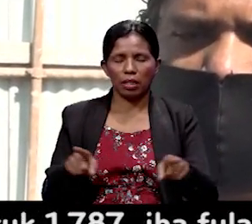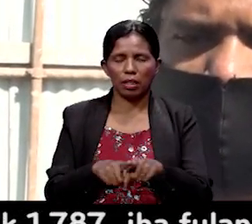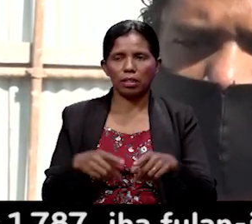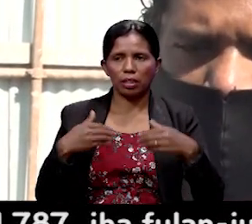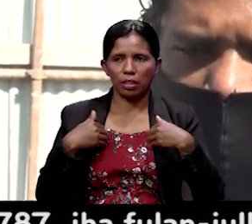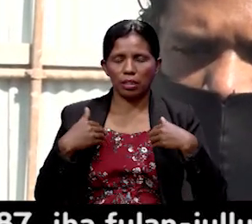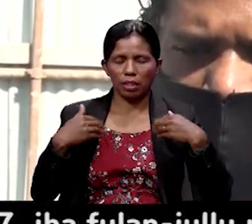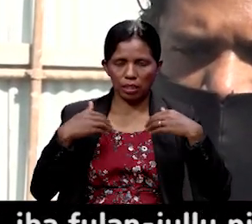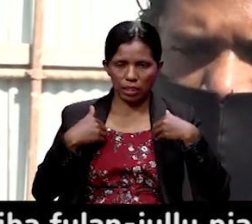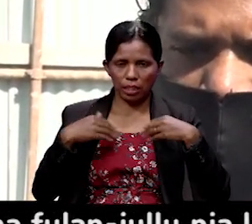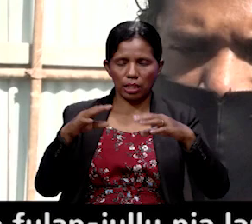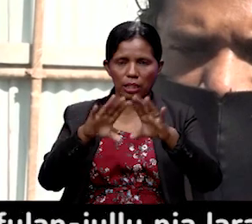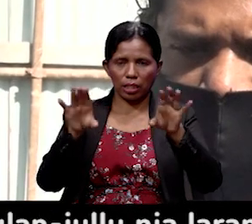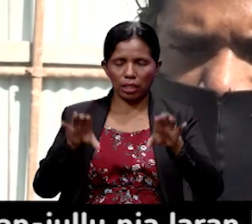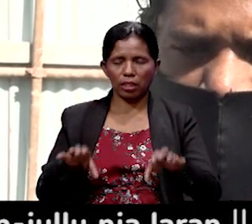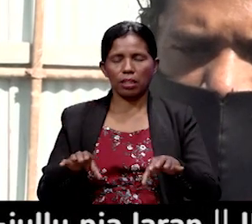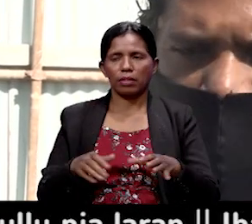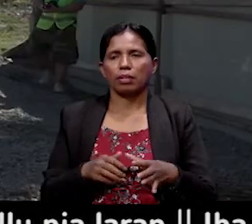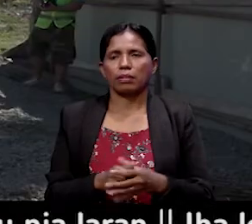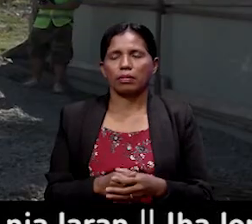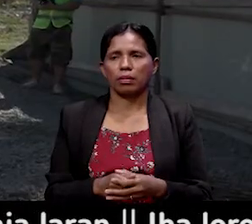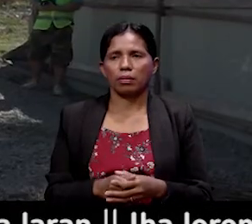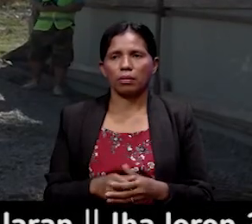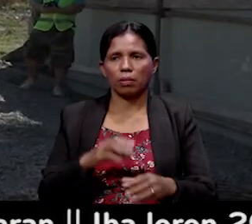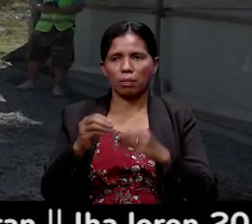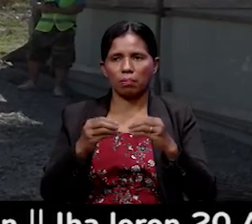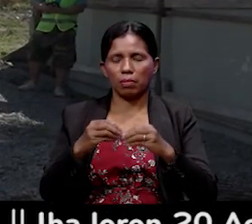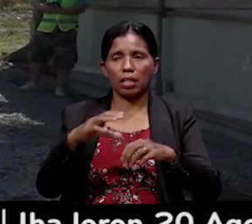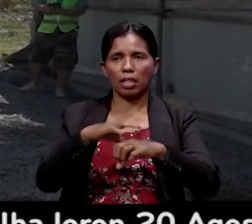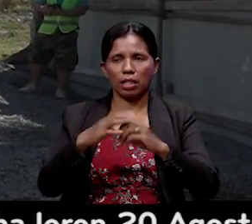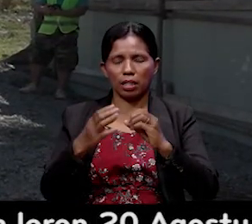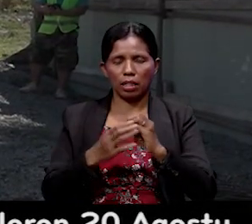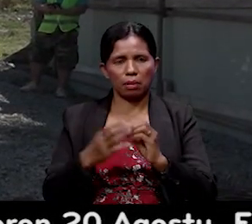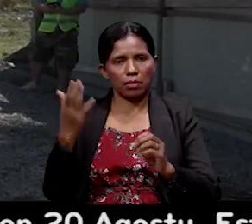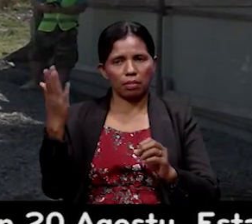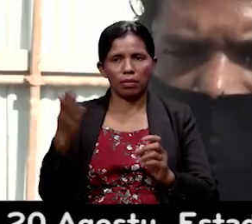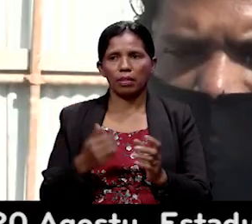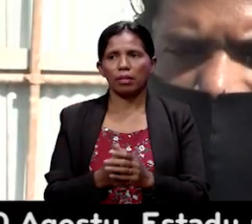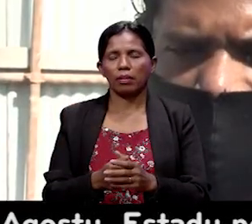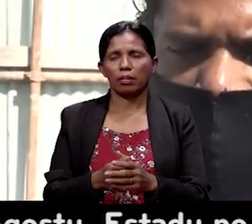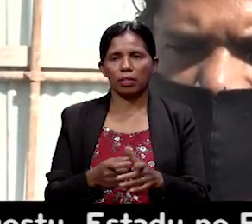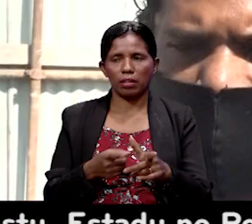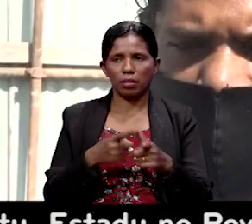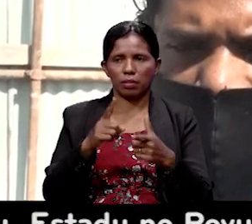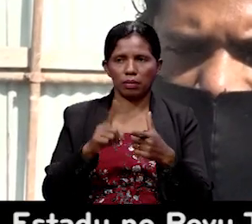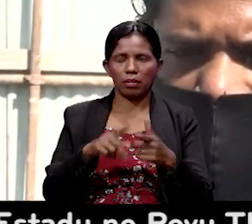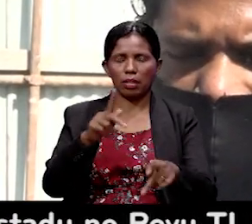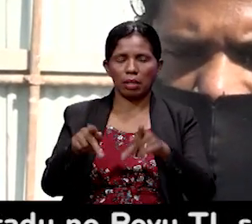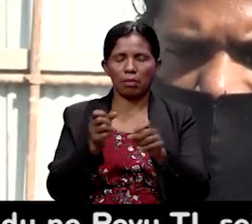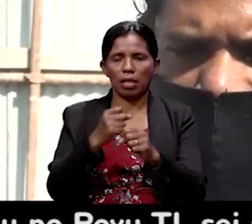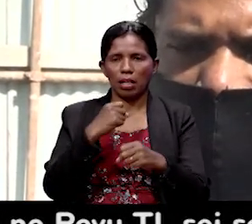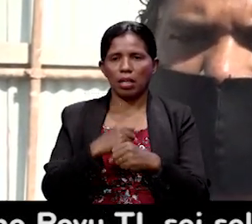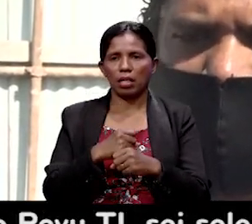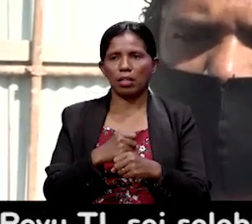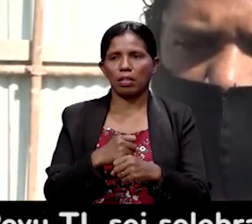ir a posse vai rai nebema que ir a litígio. E a segundo, maka é halo esbulho. Esbulho não